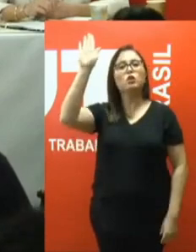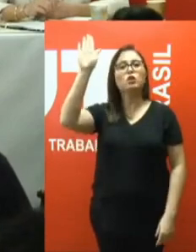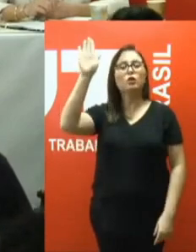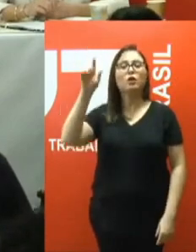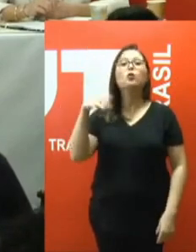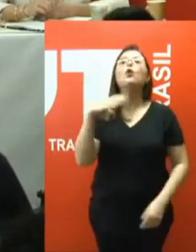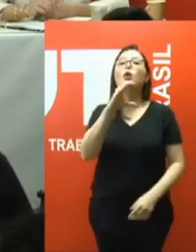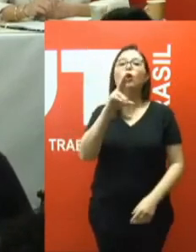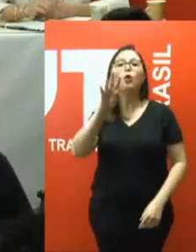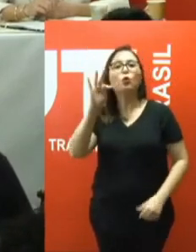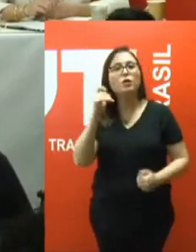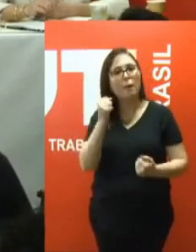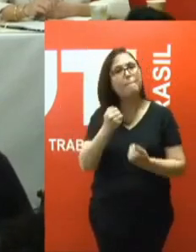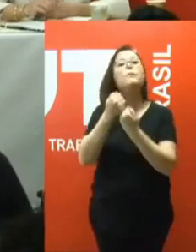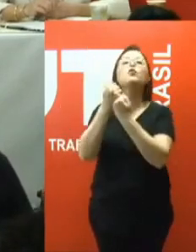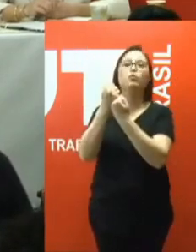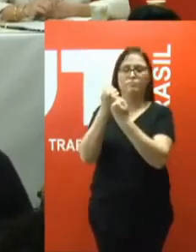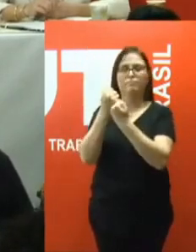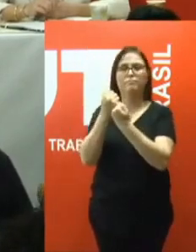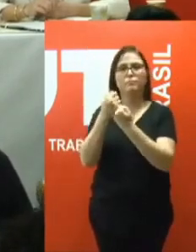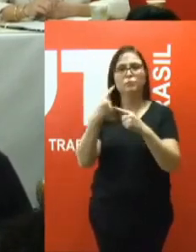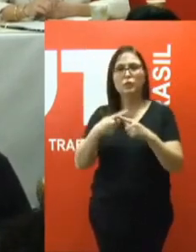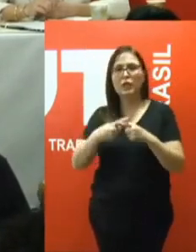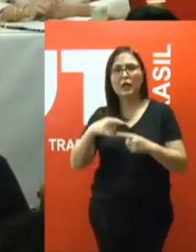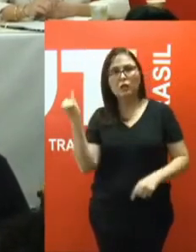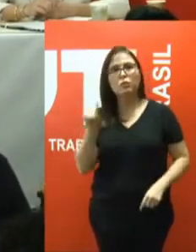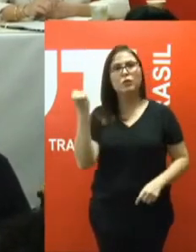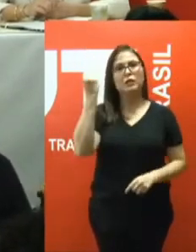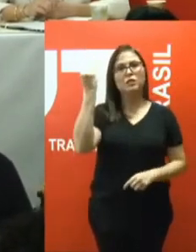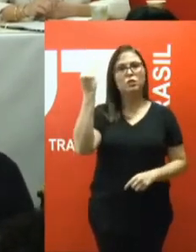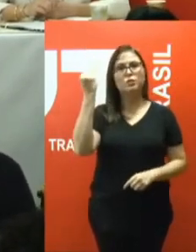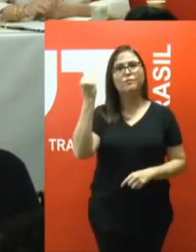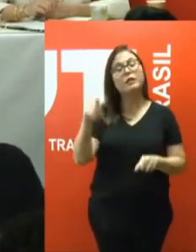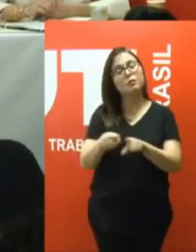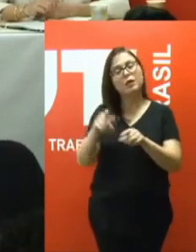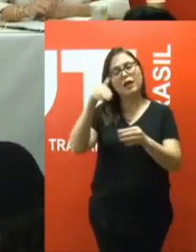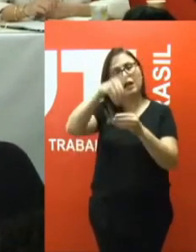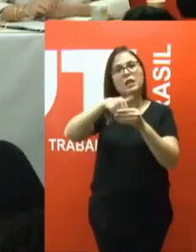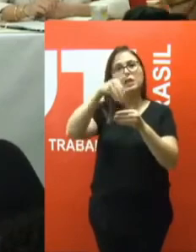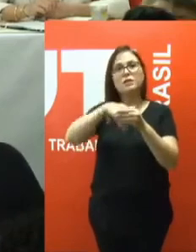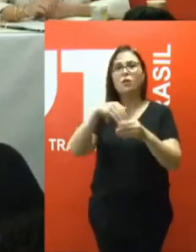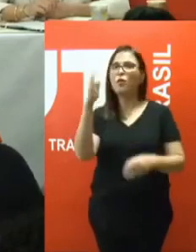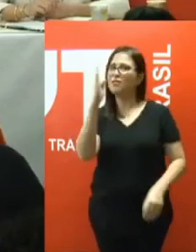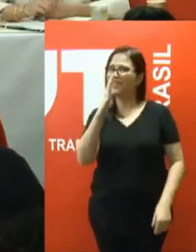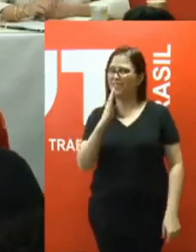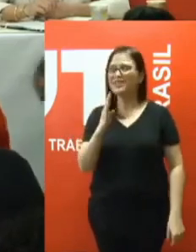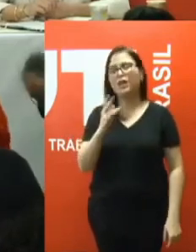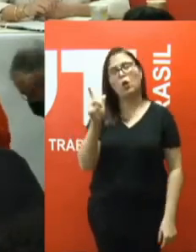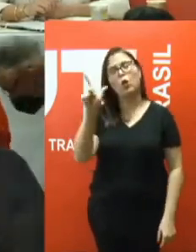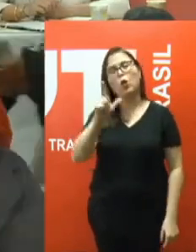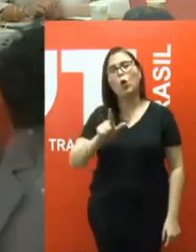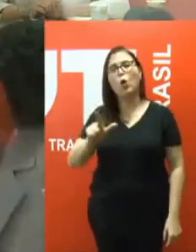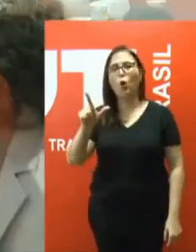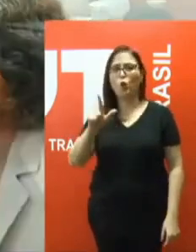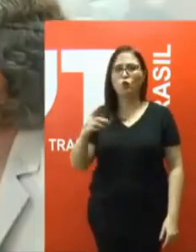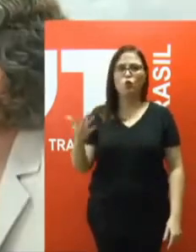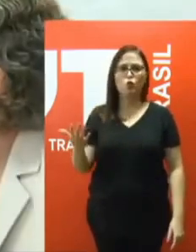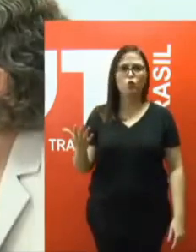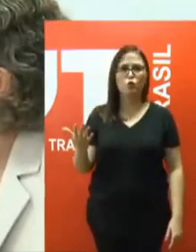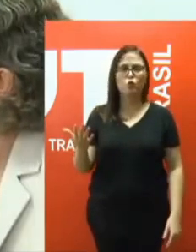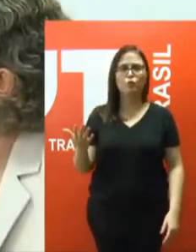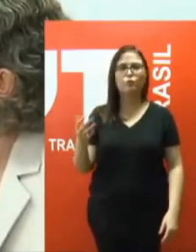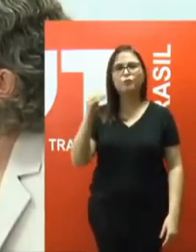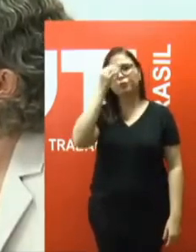eleições, porque isso é de fundamental importância. E a eleição nacional, né, presidente? A eleição nacional é de fundamental importância.